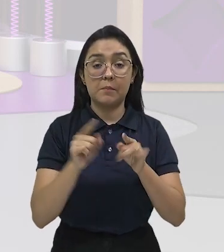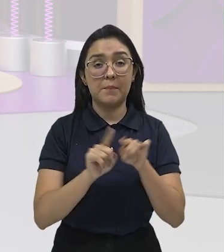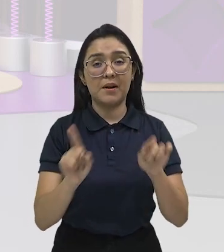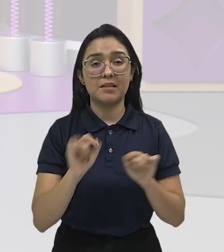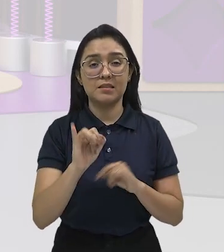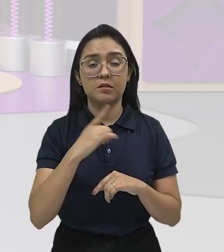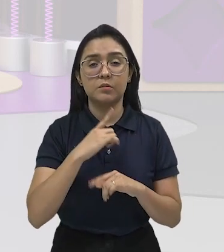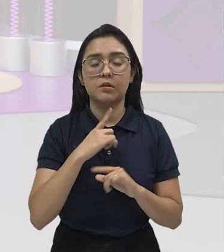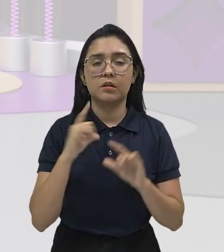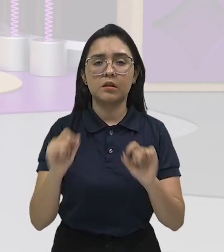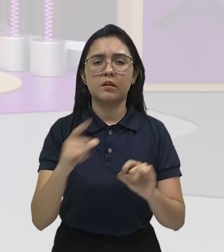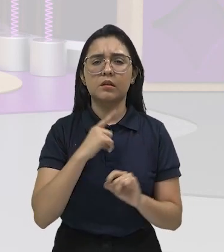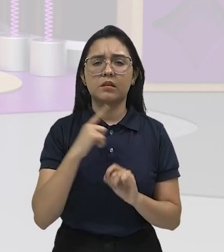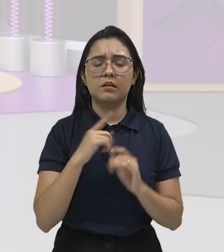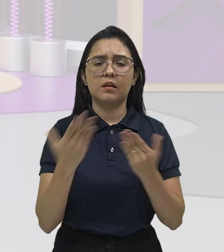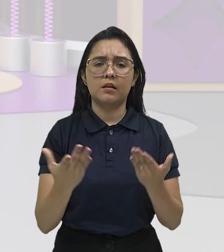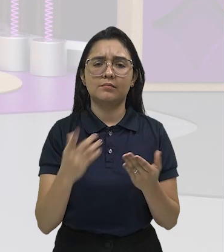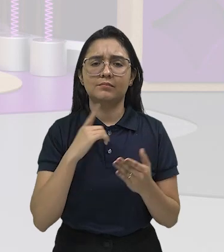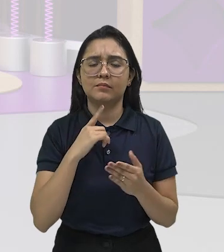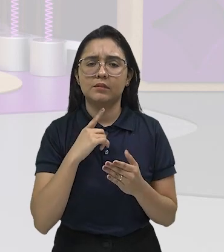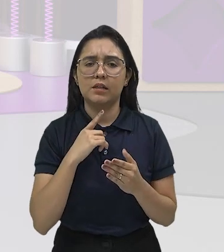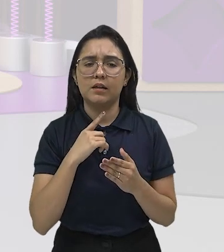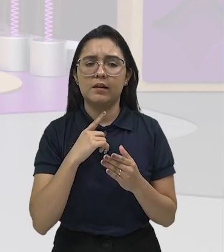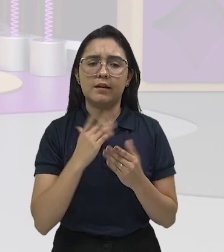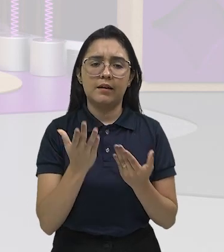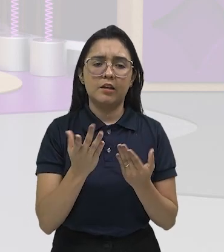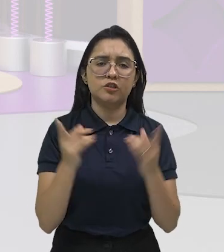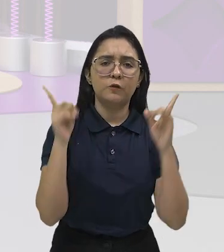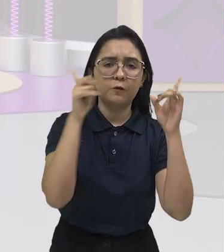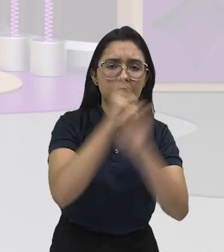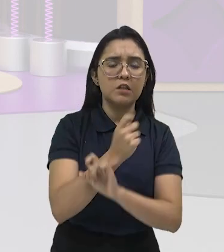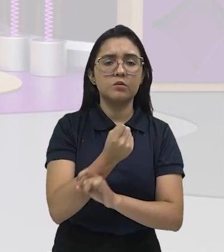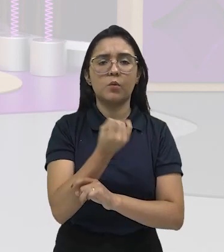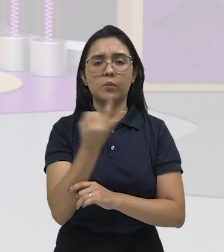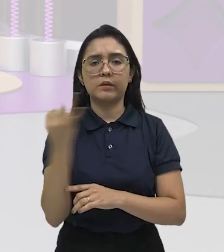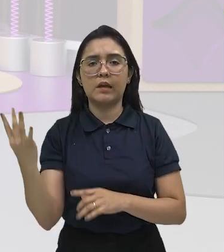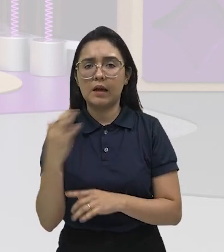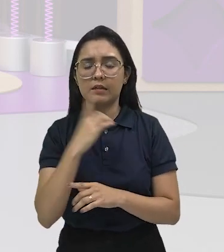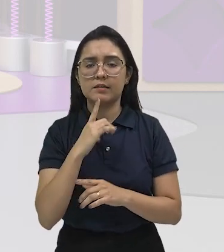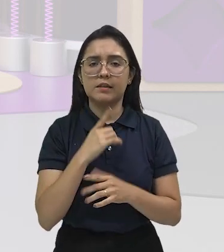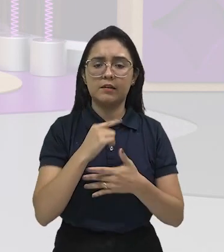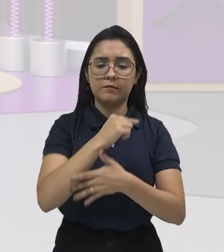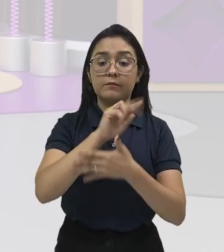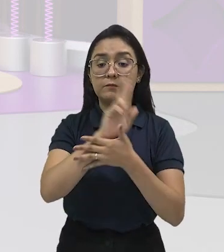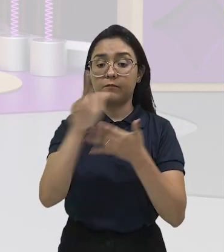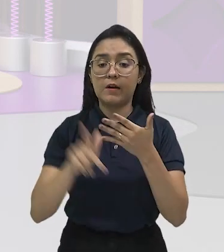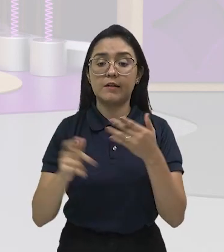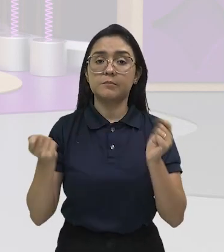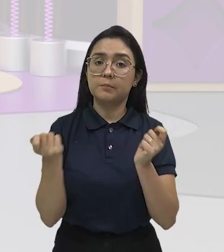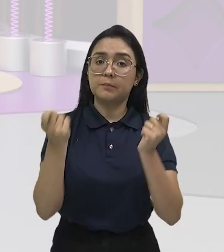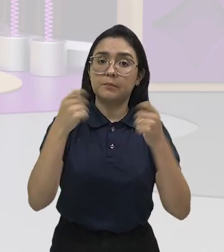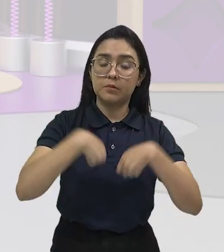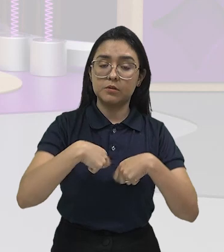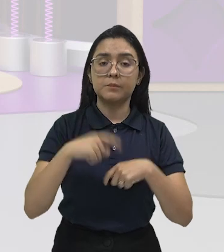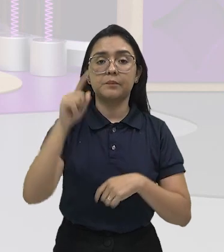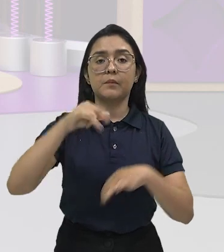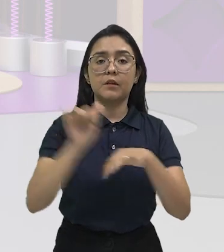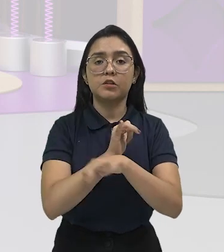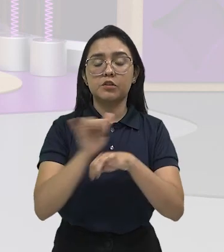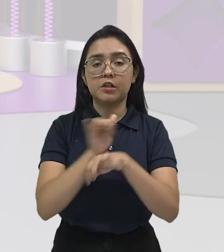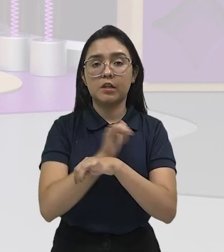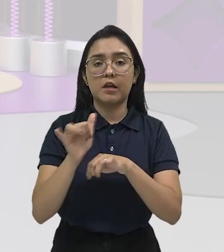quando nós temos um processo grande que envolvam muitas possibilidades, a